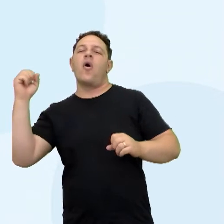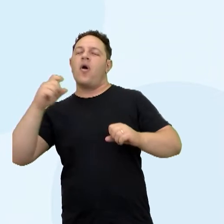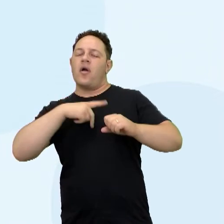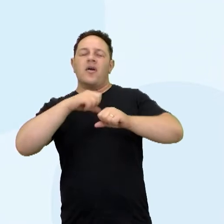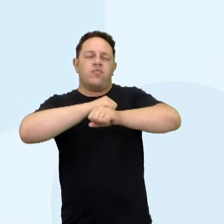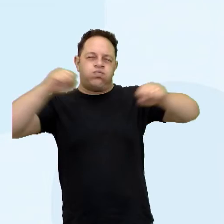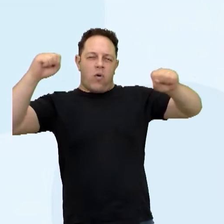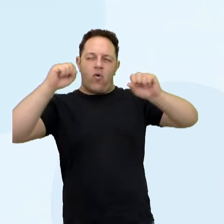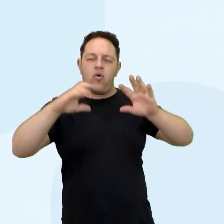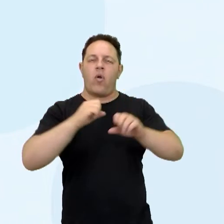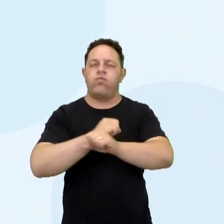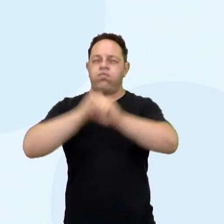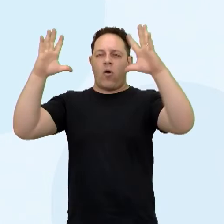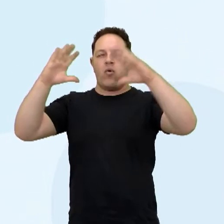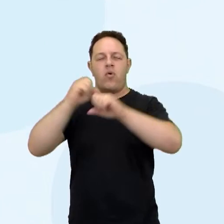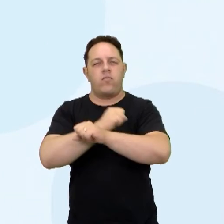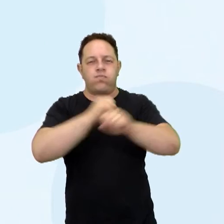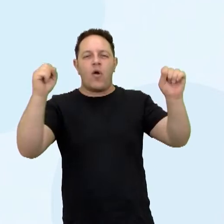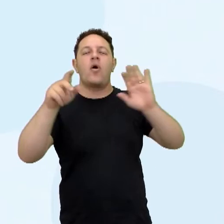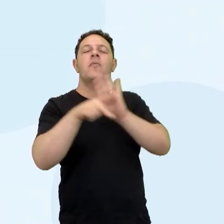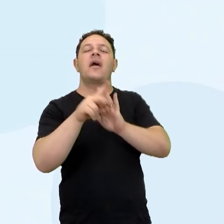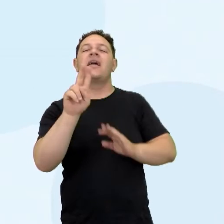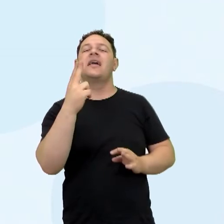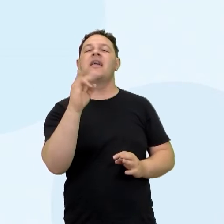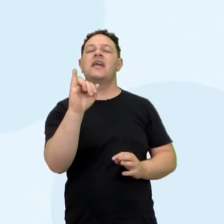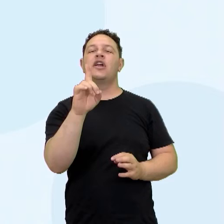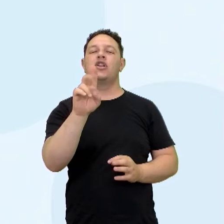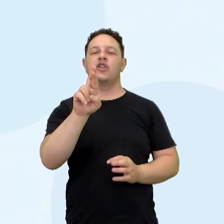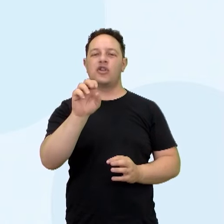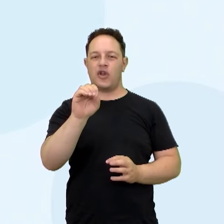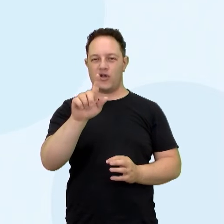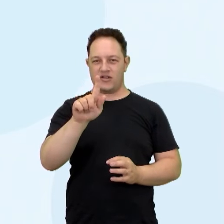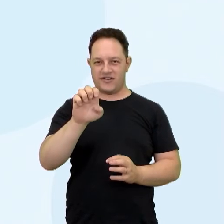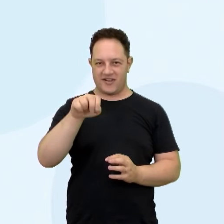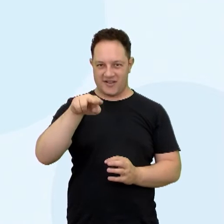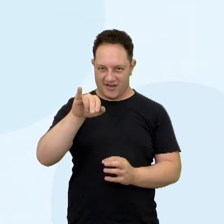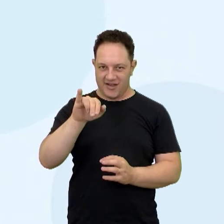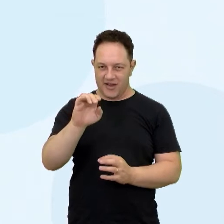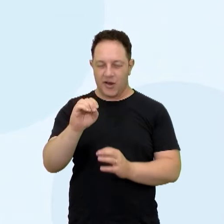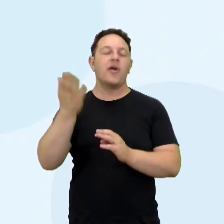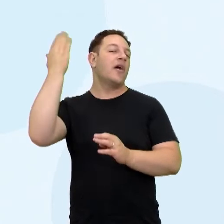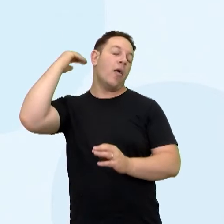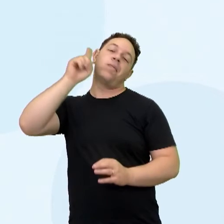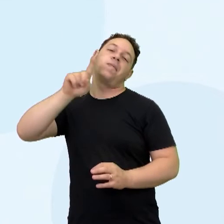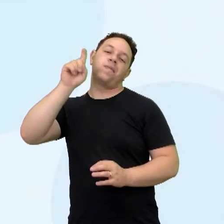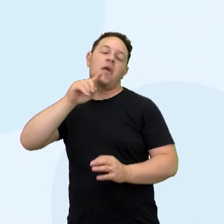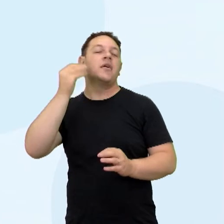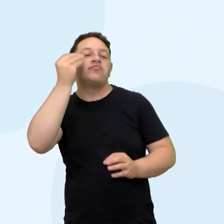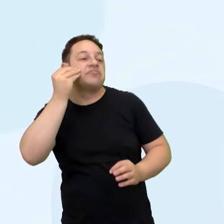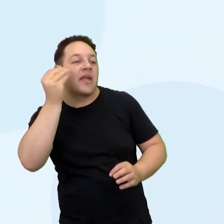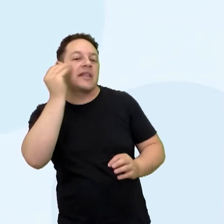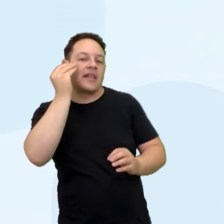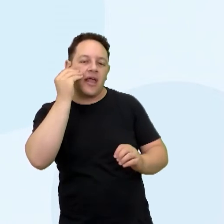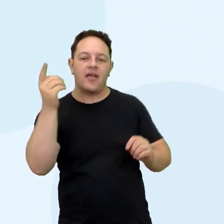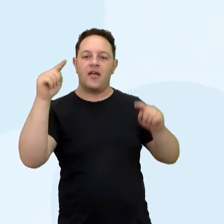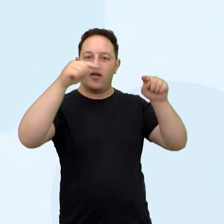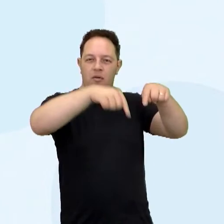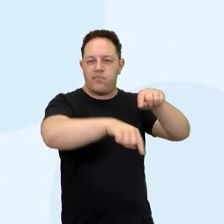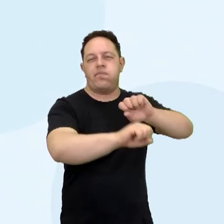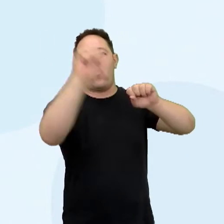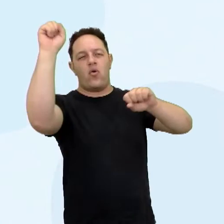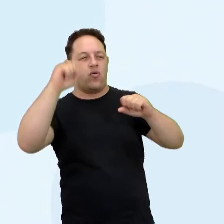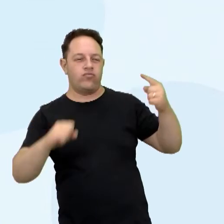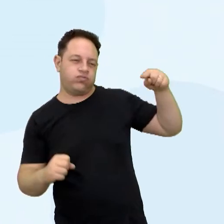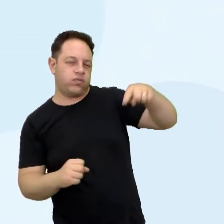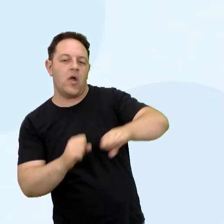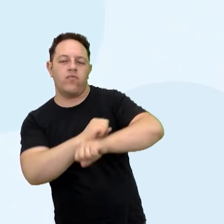bombas nucleares, experimentos que os Estados Unidos fez nesse período, né, principalmente aí no pós-Segunda Guerra Mundial